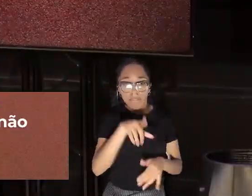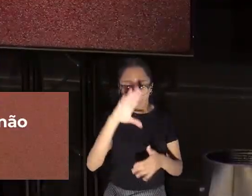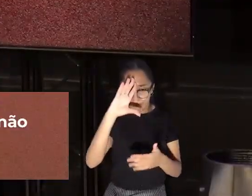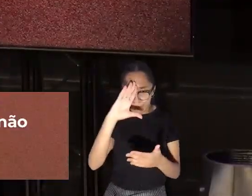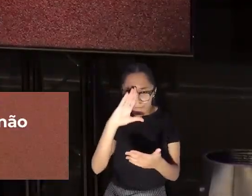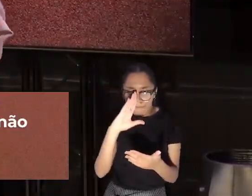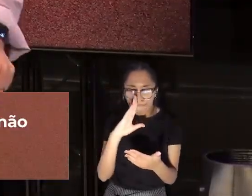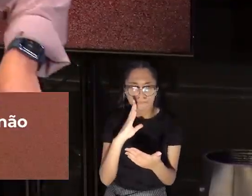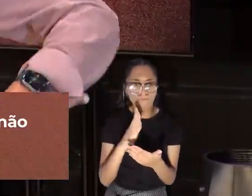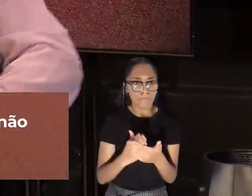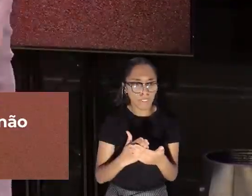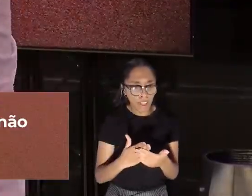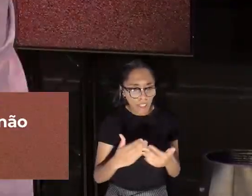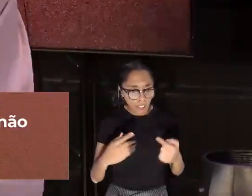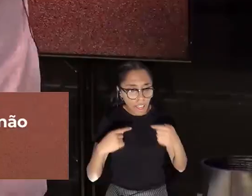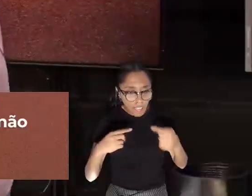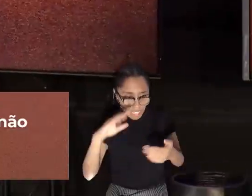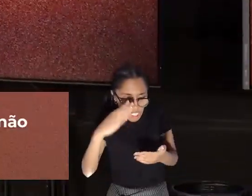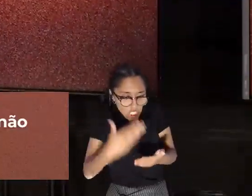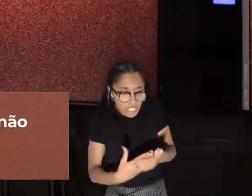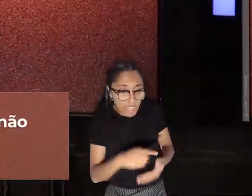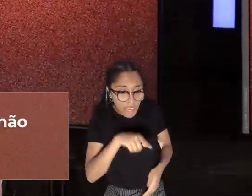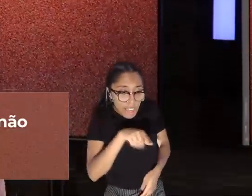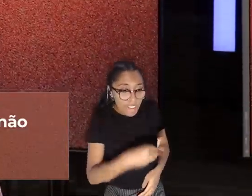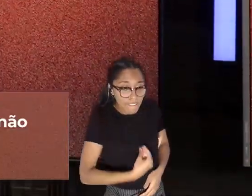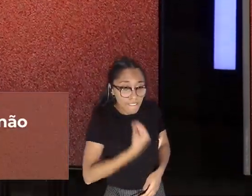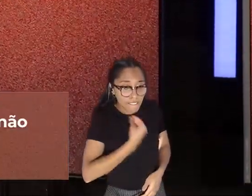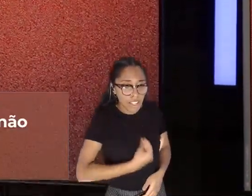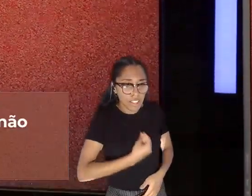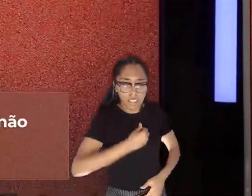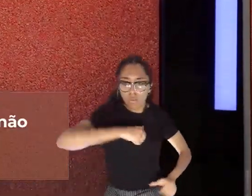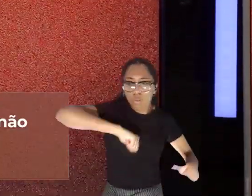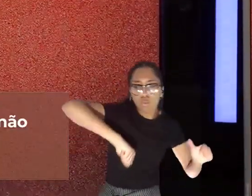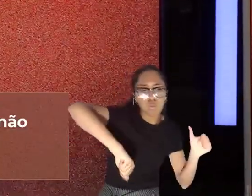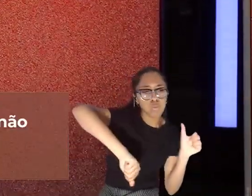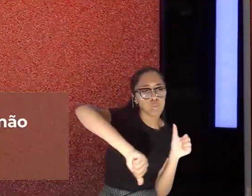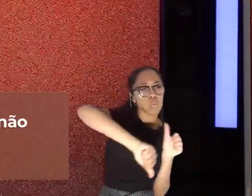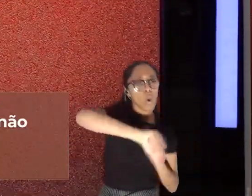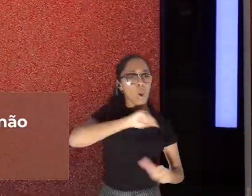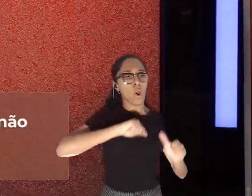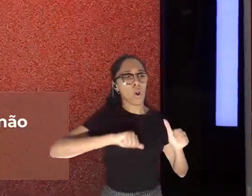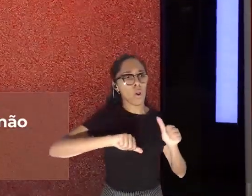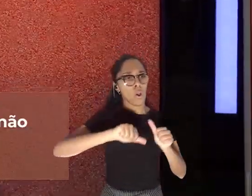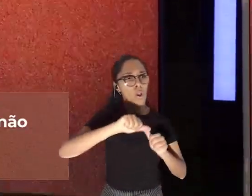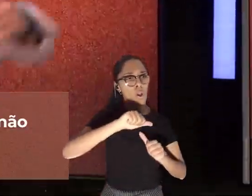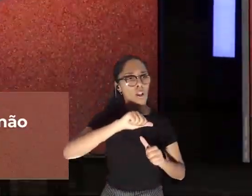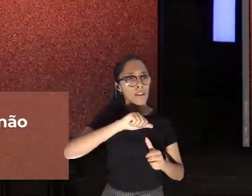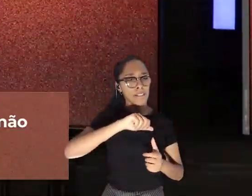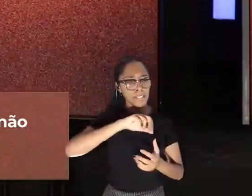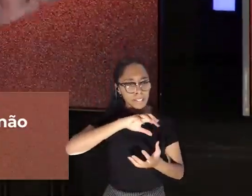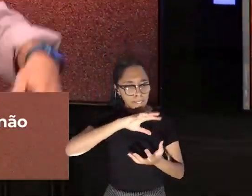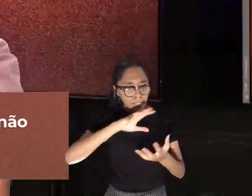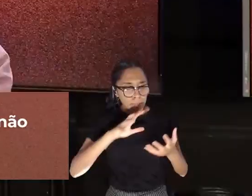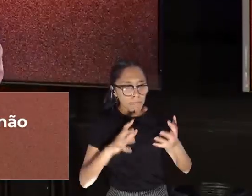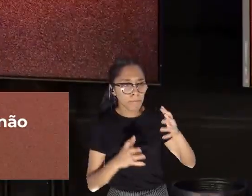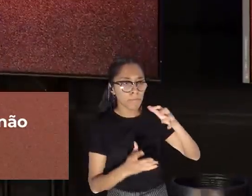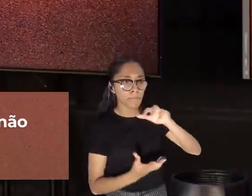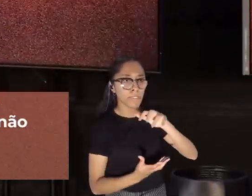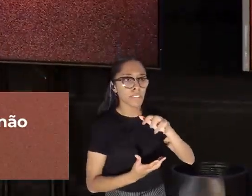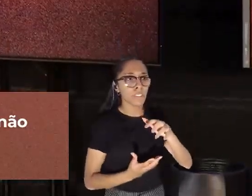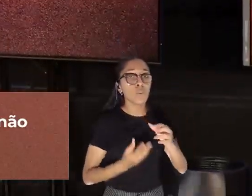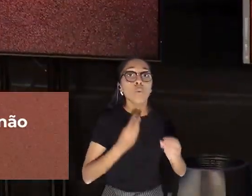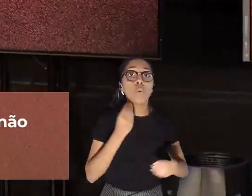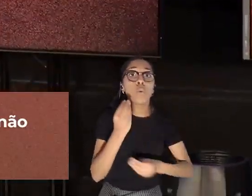pelo, ele estava se referindo, que mais tarde receberia, que esses, qual é o nome desse